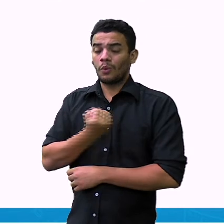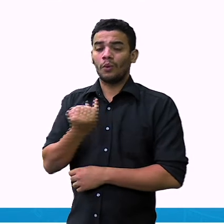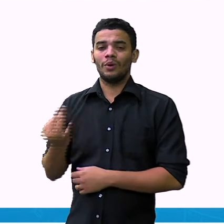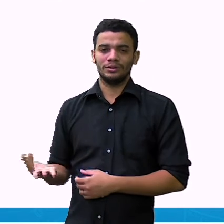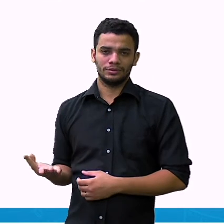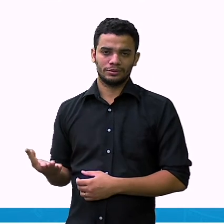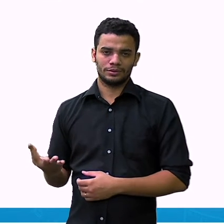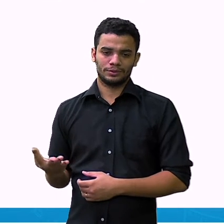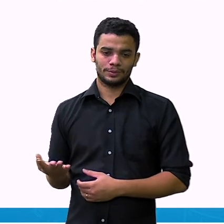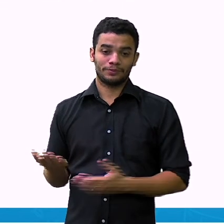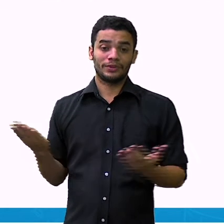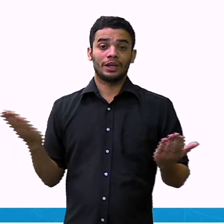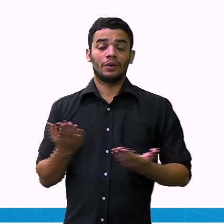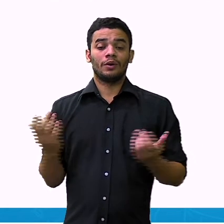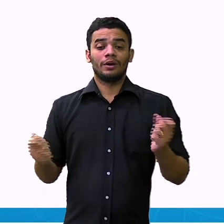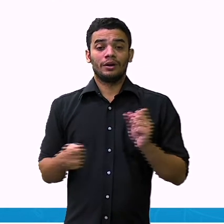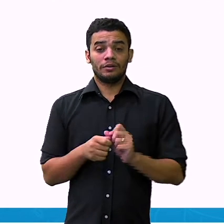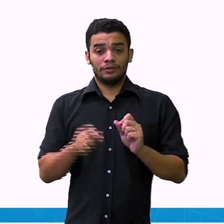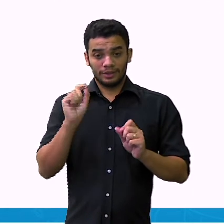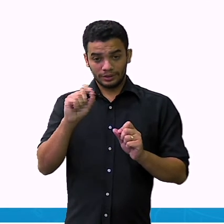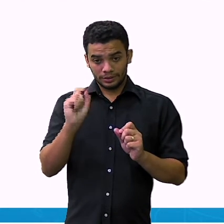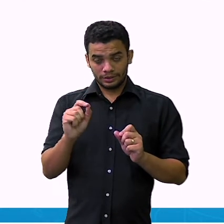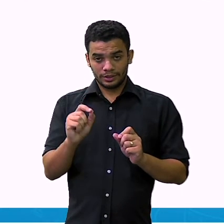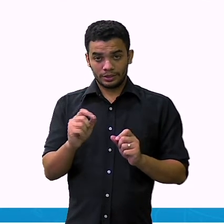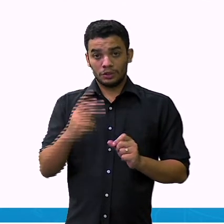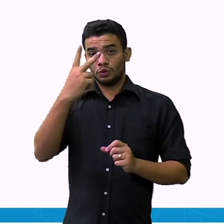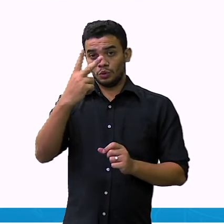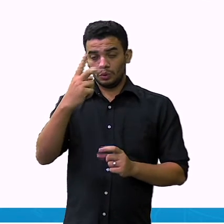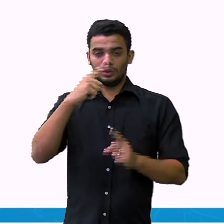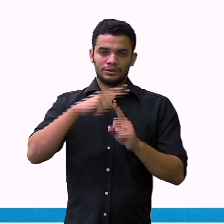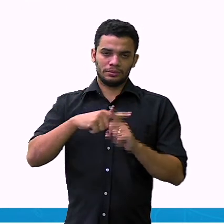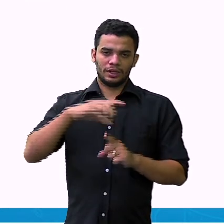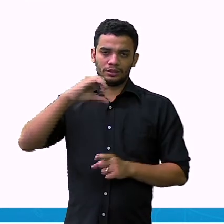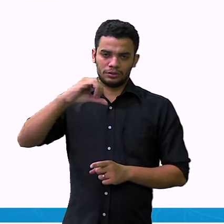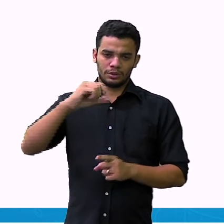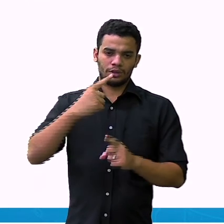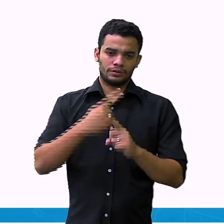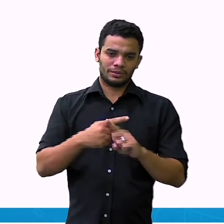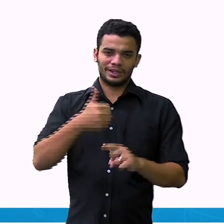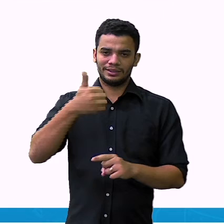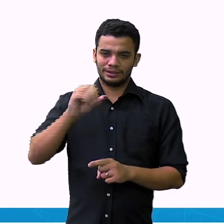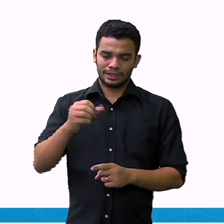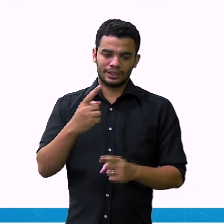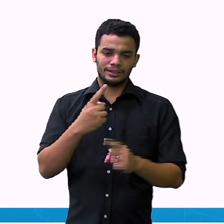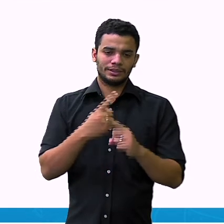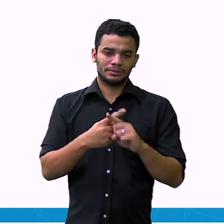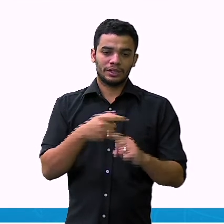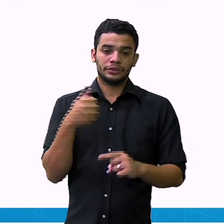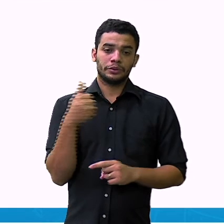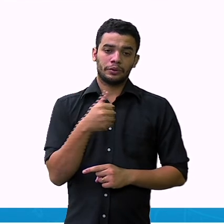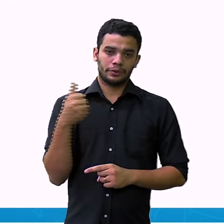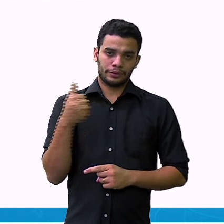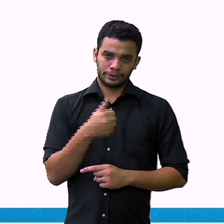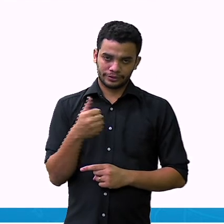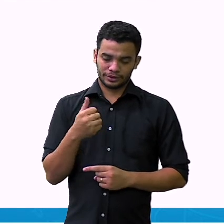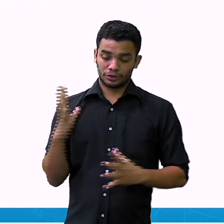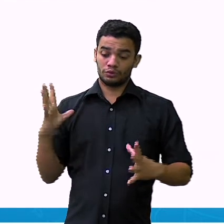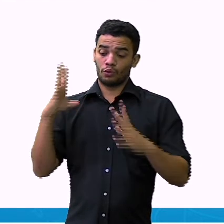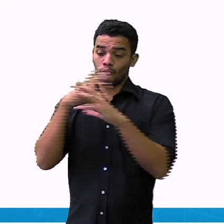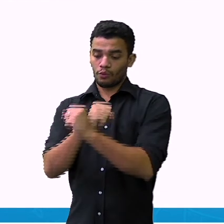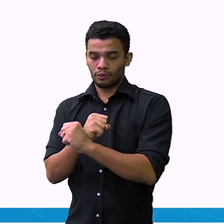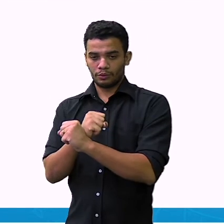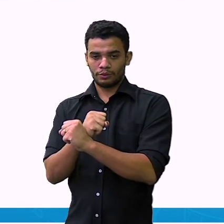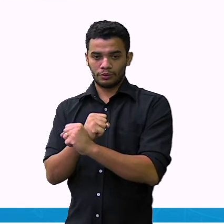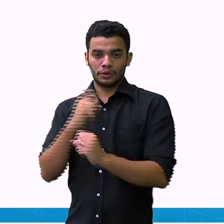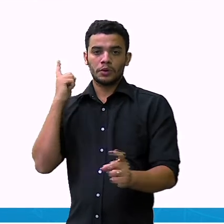preciso olhar o total. Eu preciso somar 2 mais 9, mais 10, mais